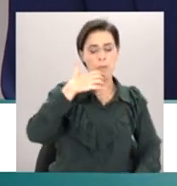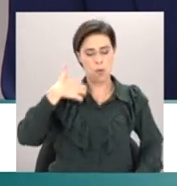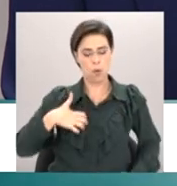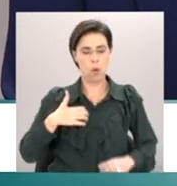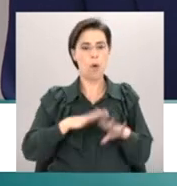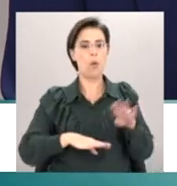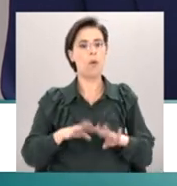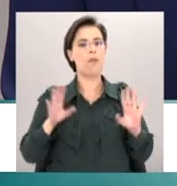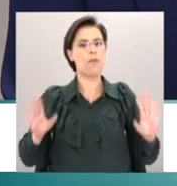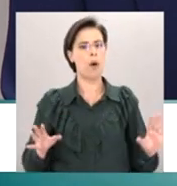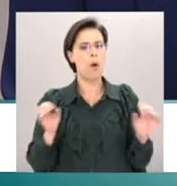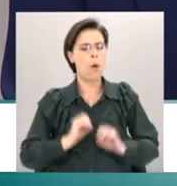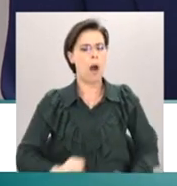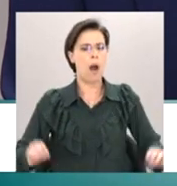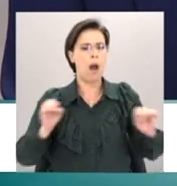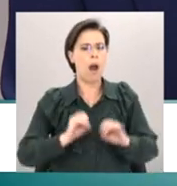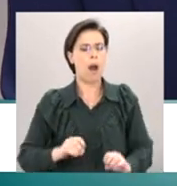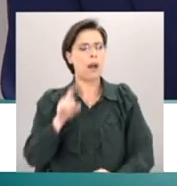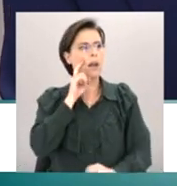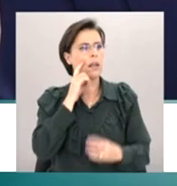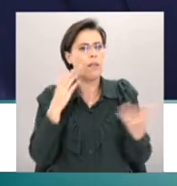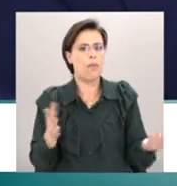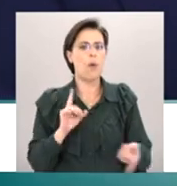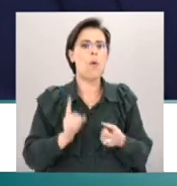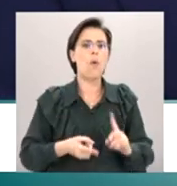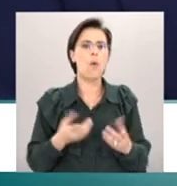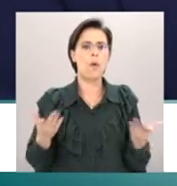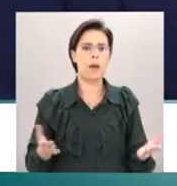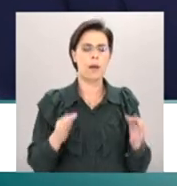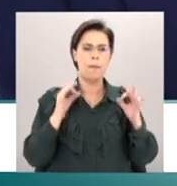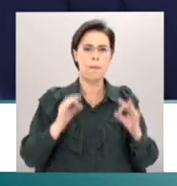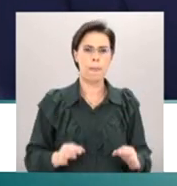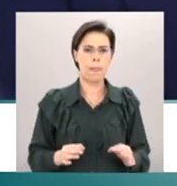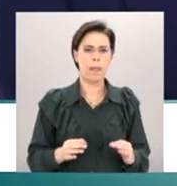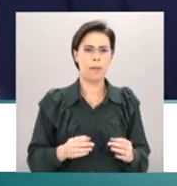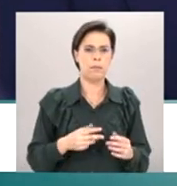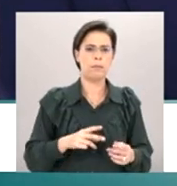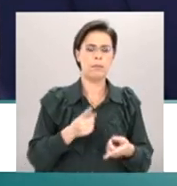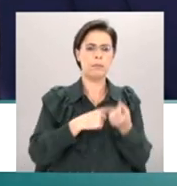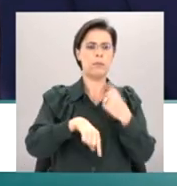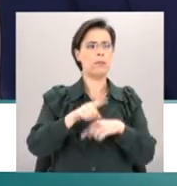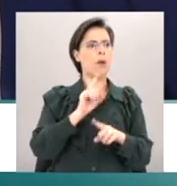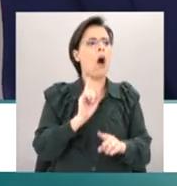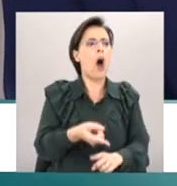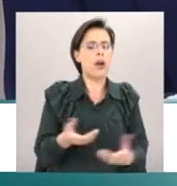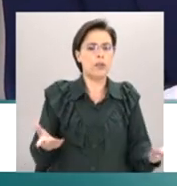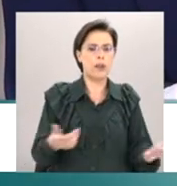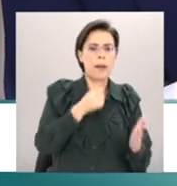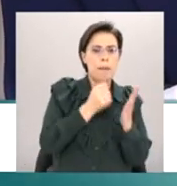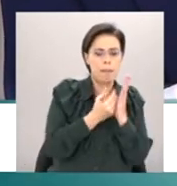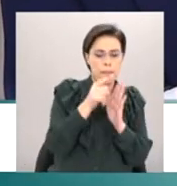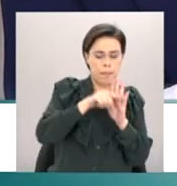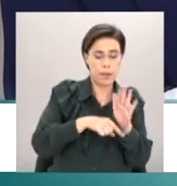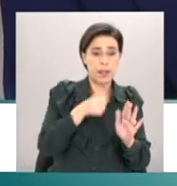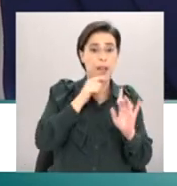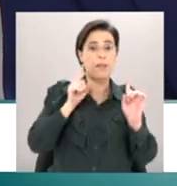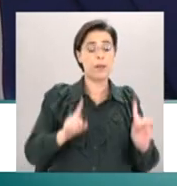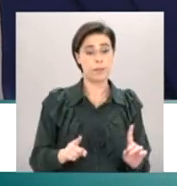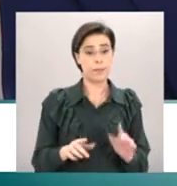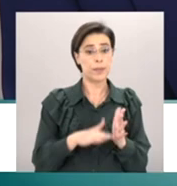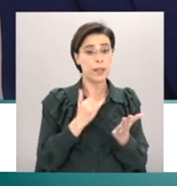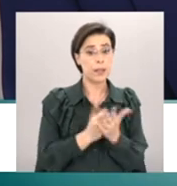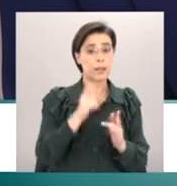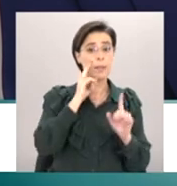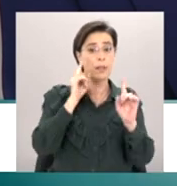orgulho o fizemos porque não havia ninguém defender seu aquilo que era um um autêntico sobre reação relativamente às medidas estão sendo tomadas e